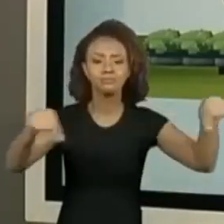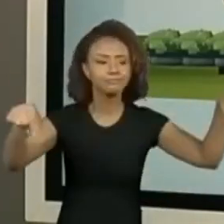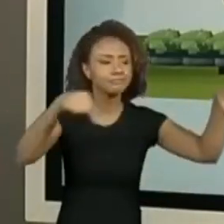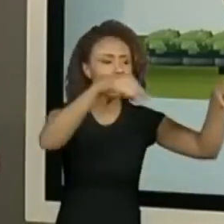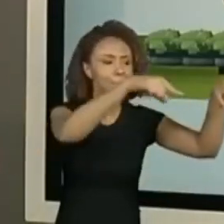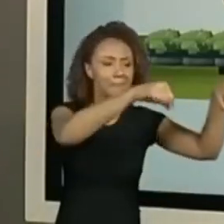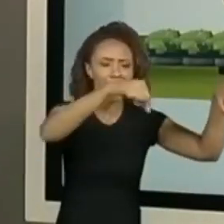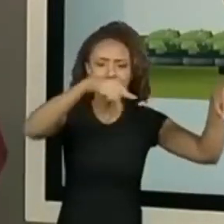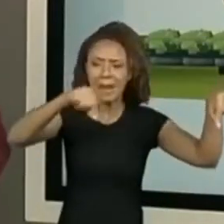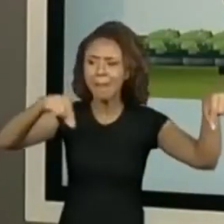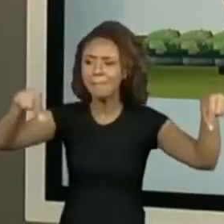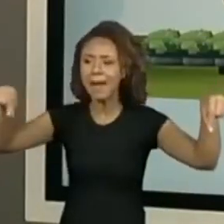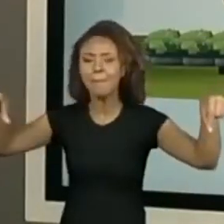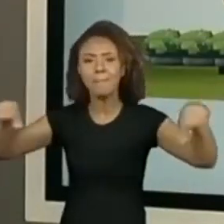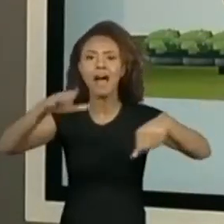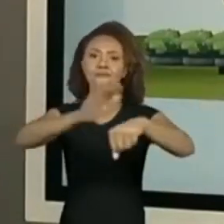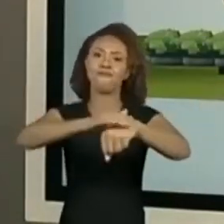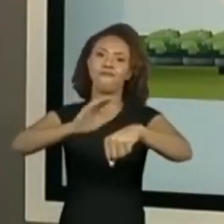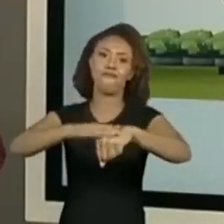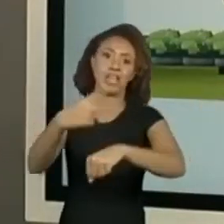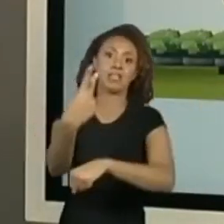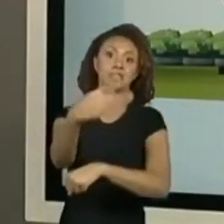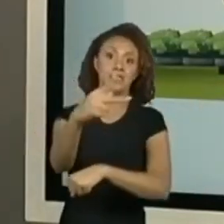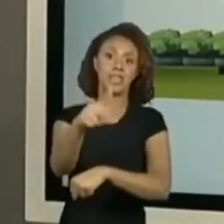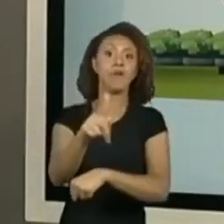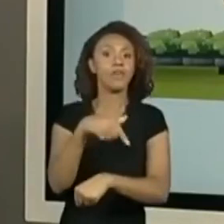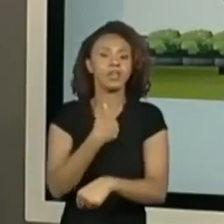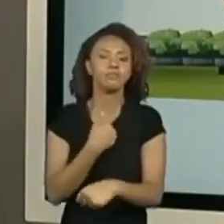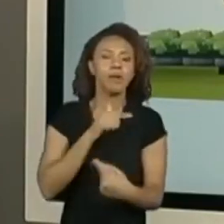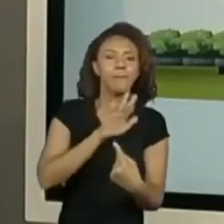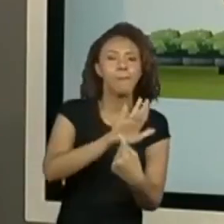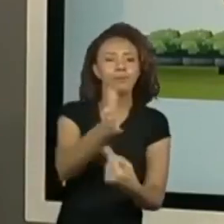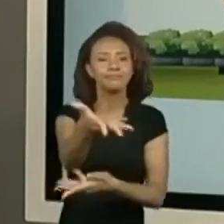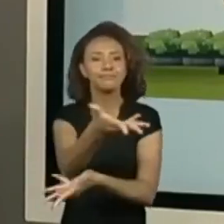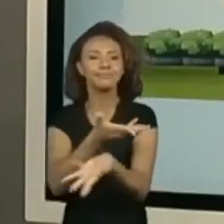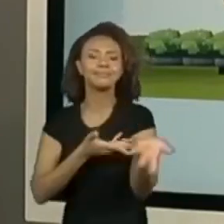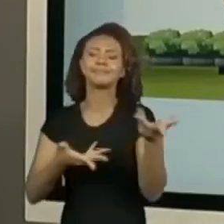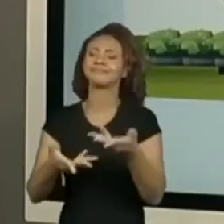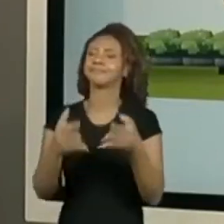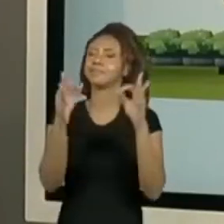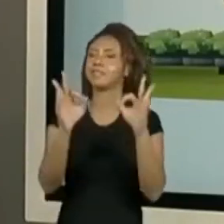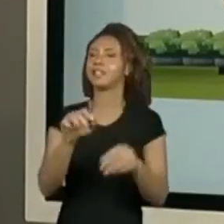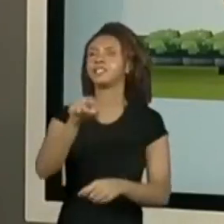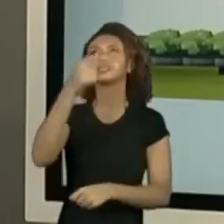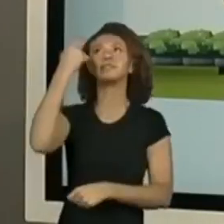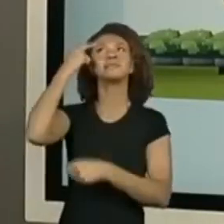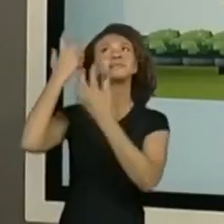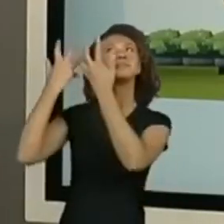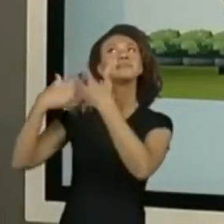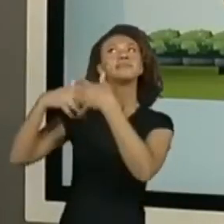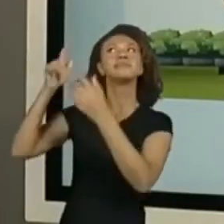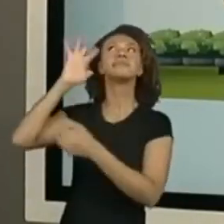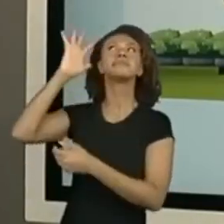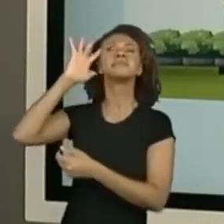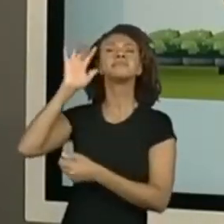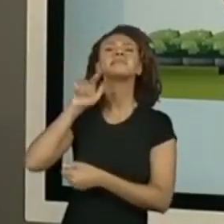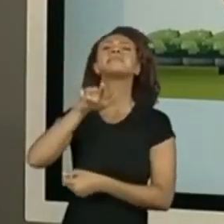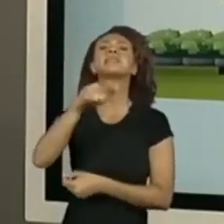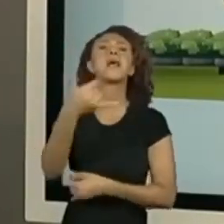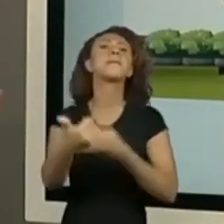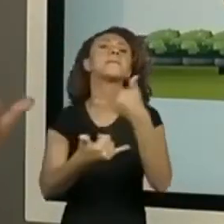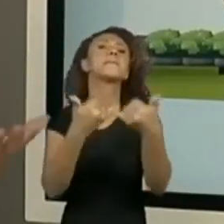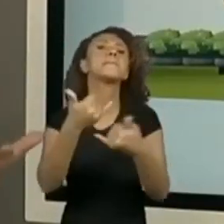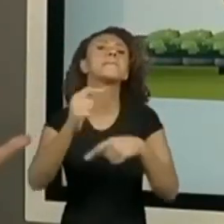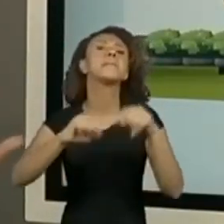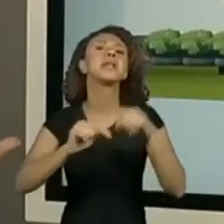todas as pessoas conheçam um pouquinho mais da gente. Então, tenho certeza que vocês já estão pensando. Ó, qual o seu brinquedo preferido?